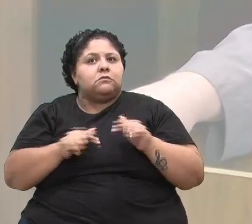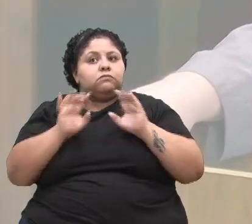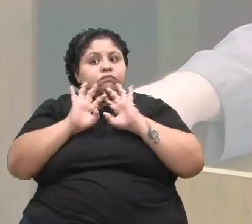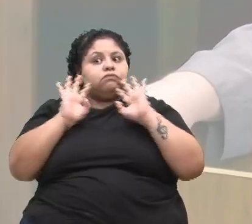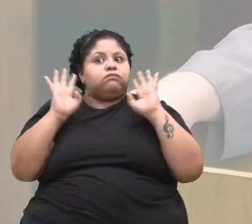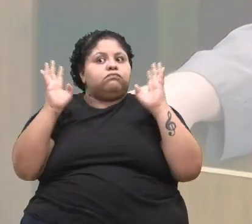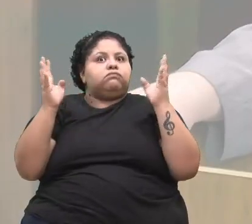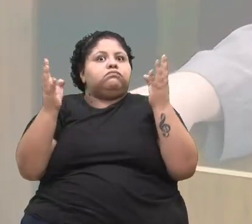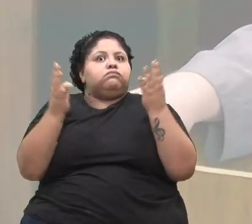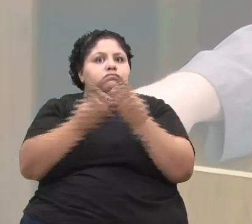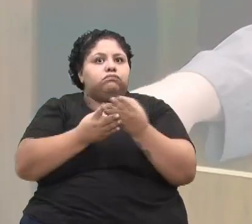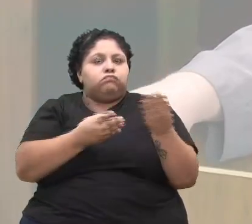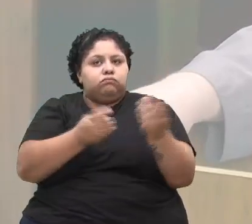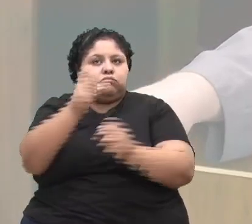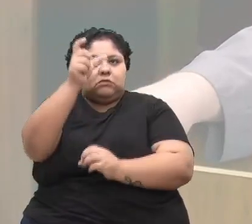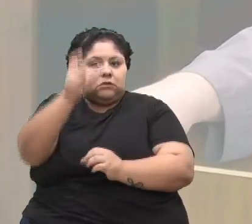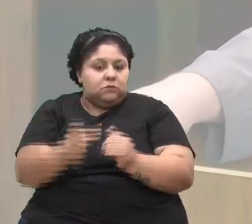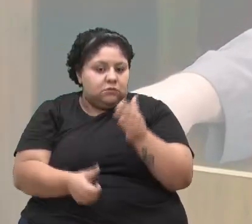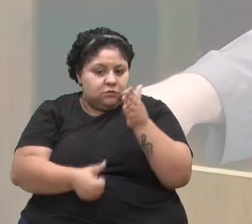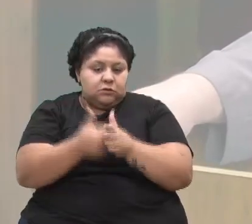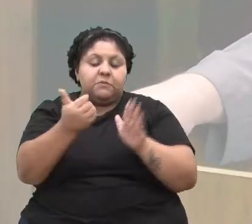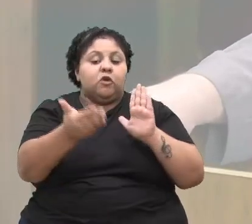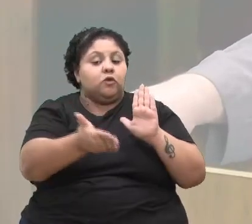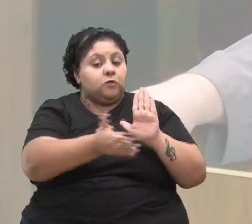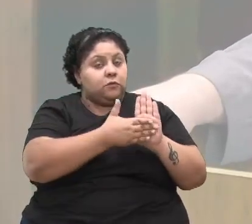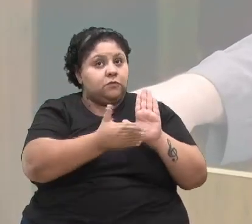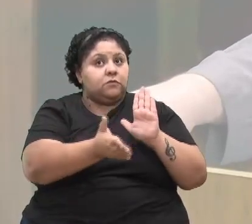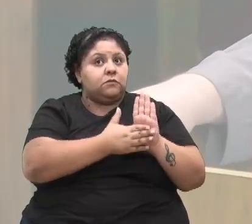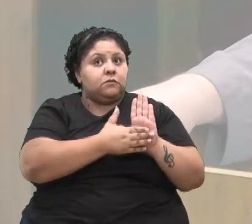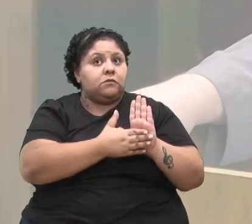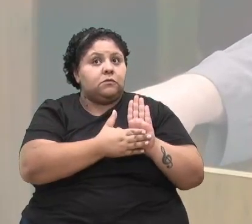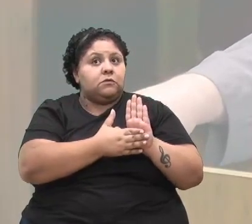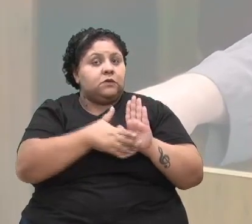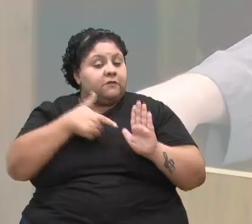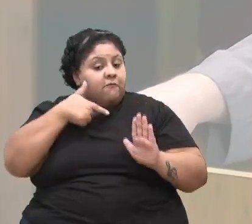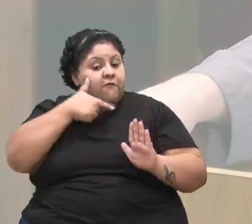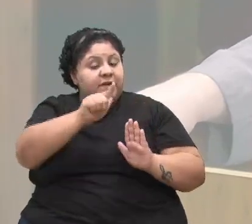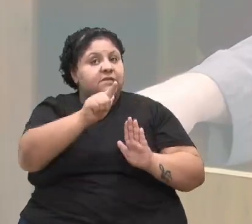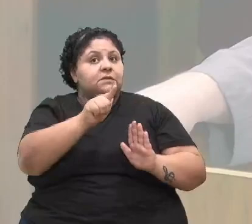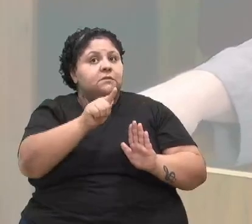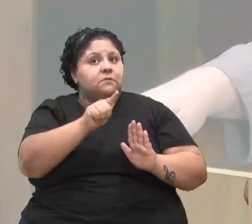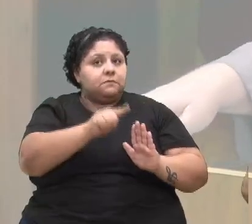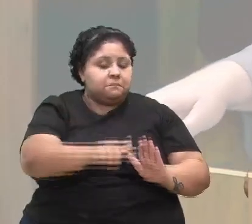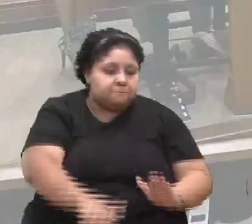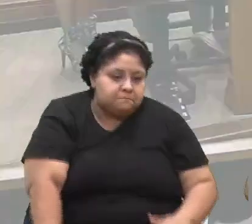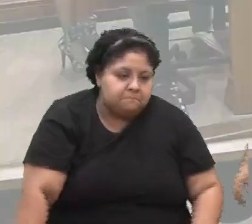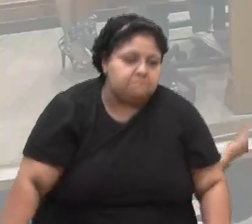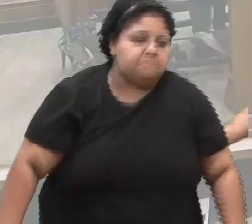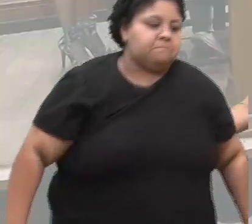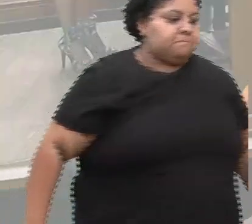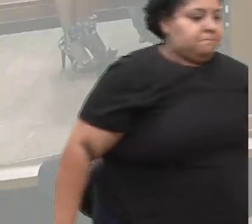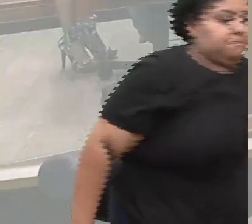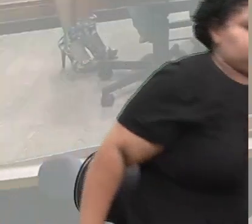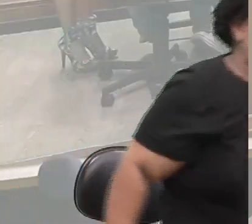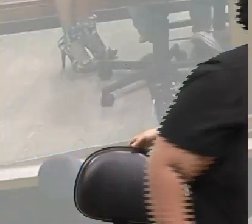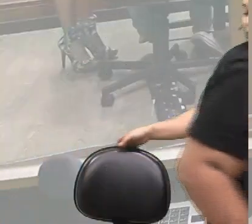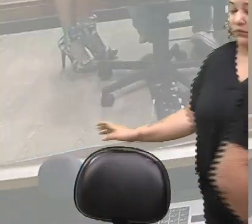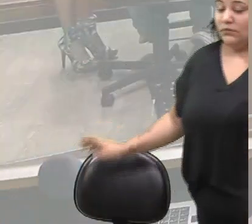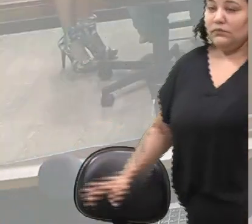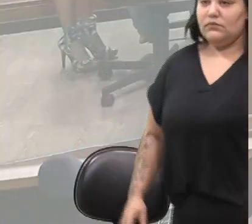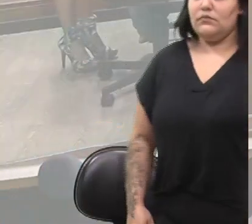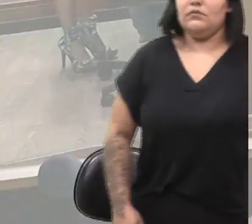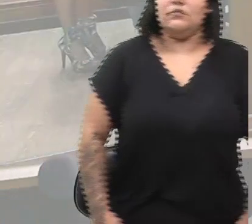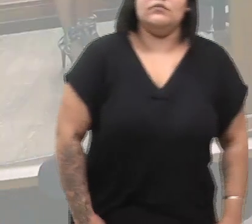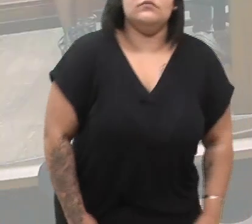boas pessoas e as melhores propostas é que vão vencer. Obrigado, professor Zanquim. E eu me orgulho